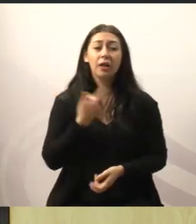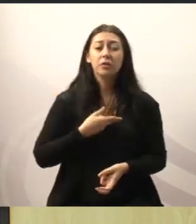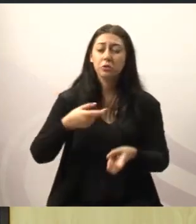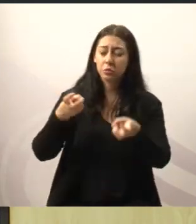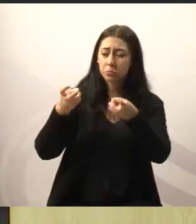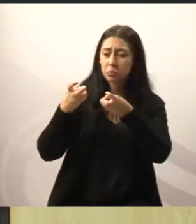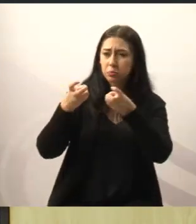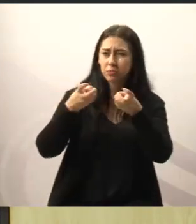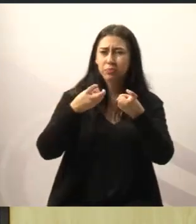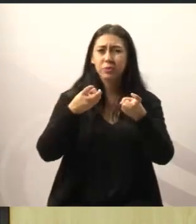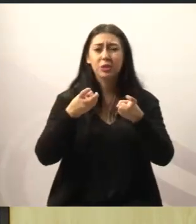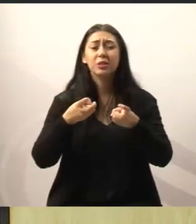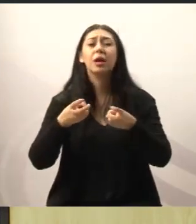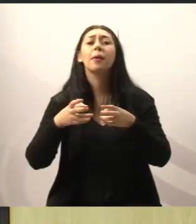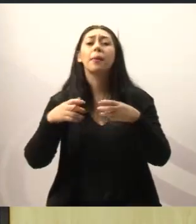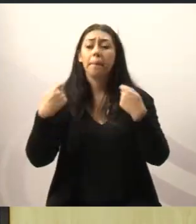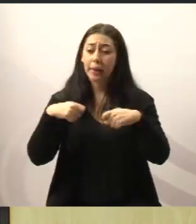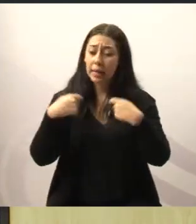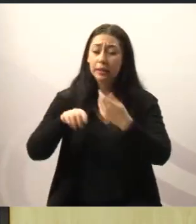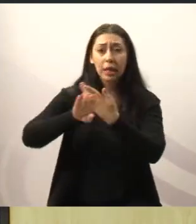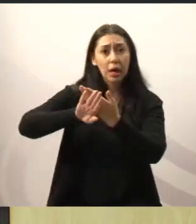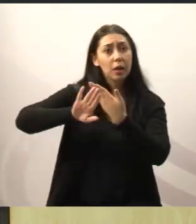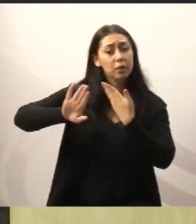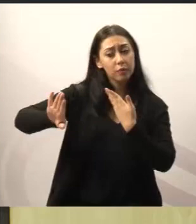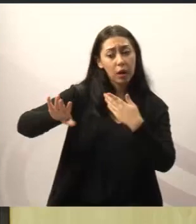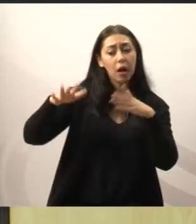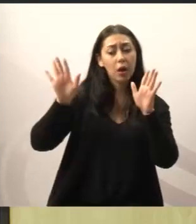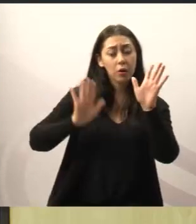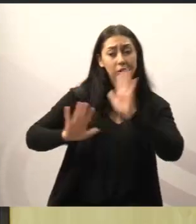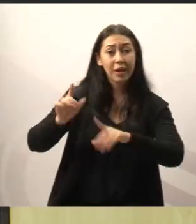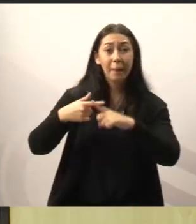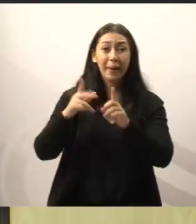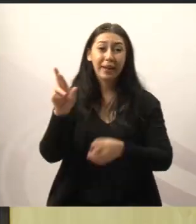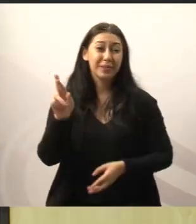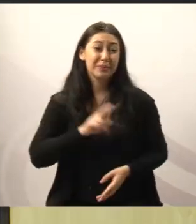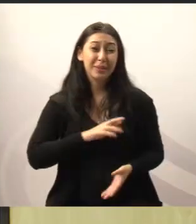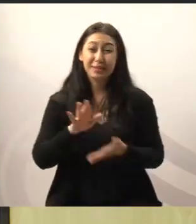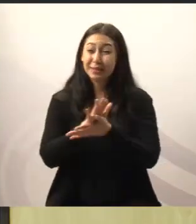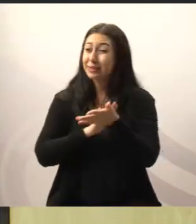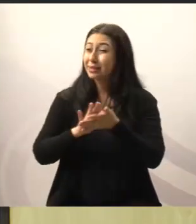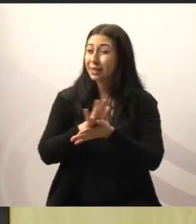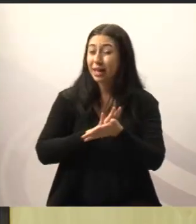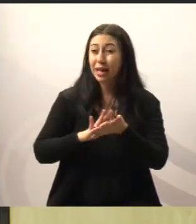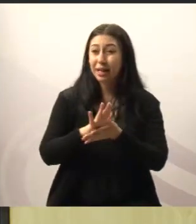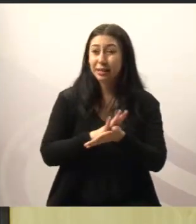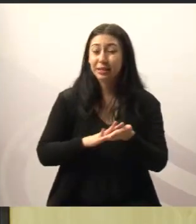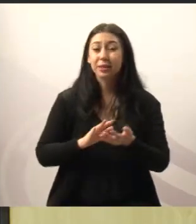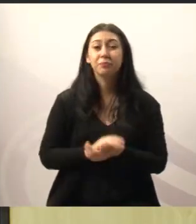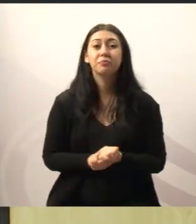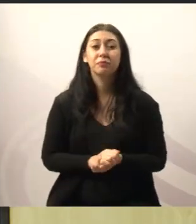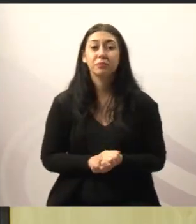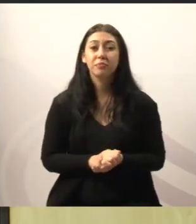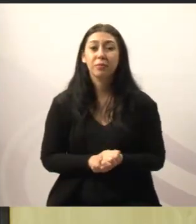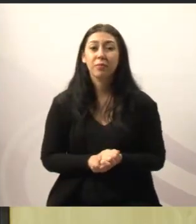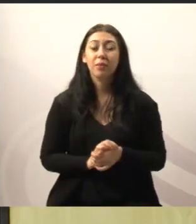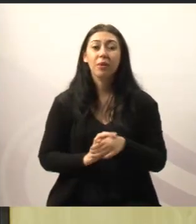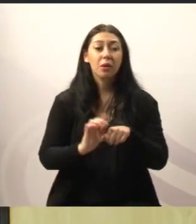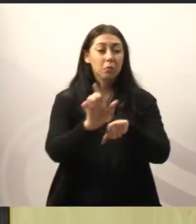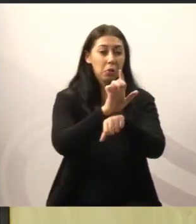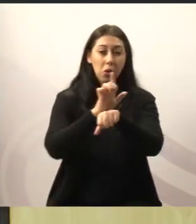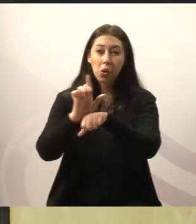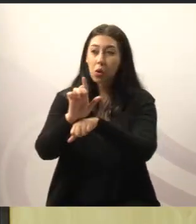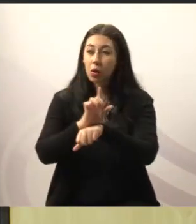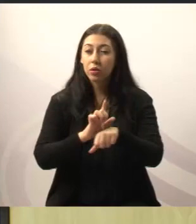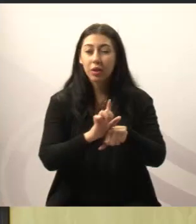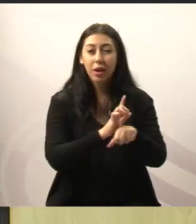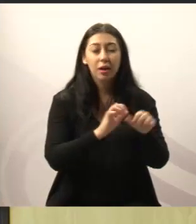as respectivas restrições e que até o momento não obteve resposta. Concomitantemente, o Sindicato e a Associação do Comércio da cidade